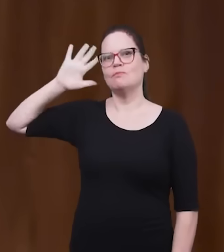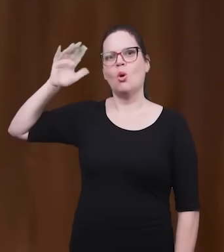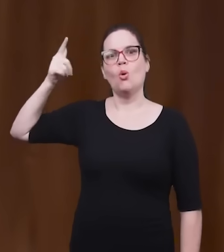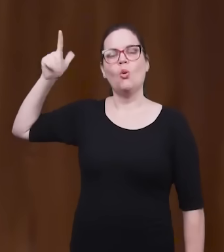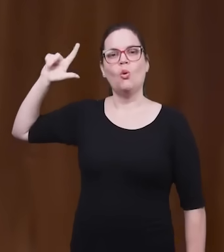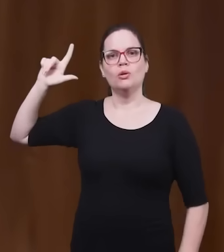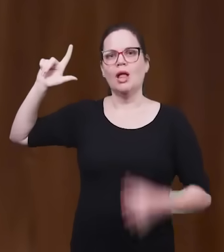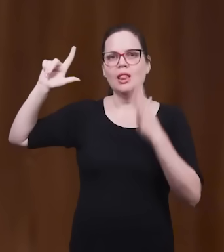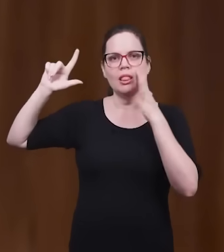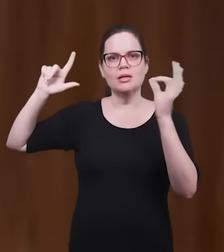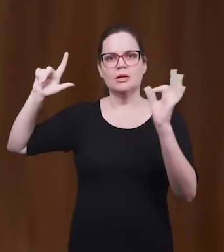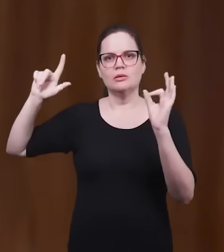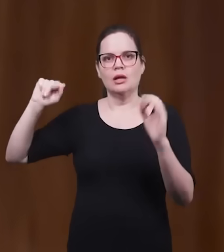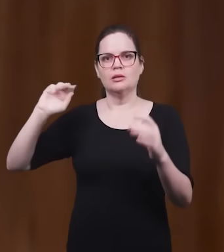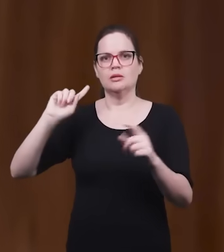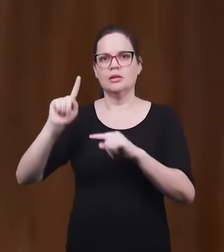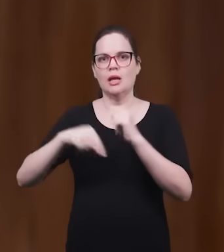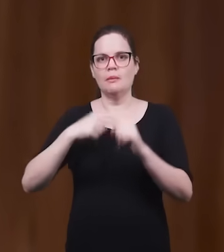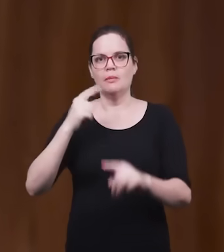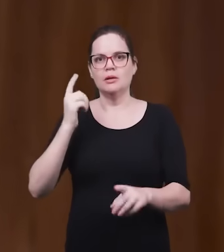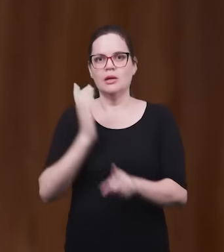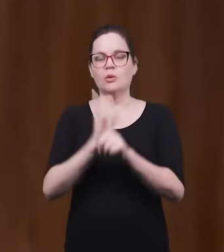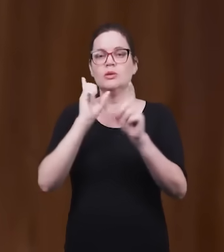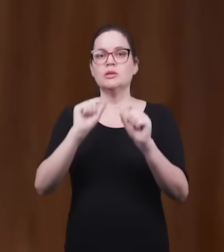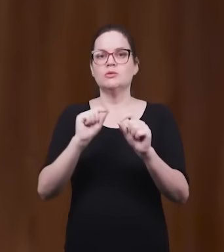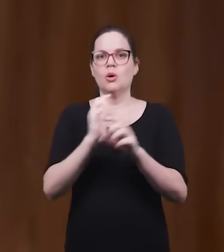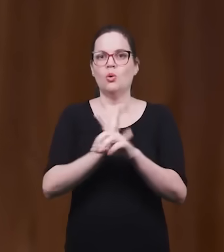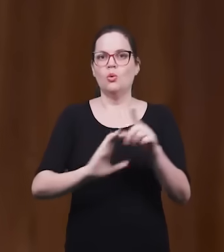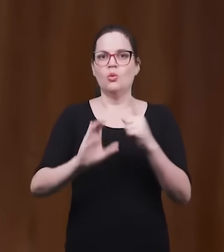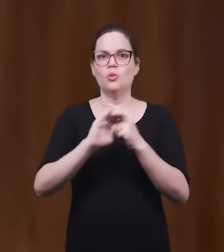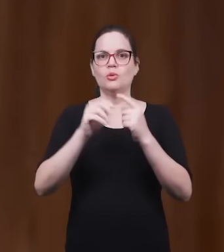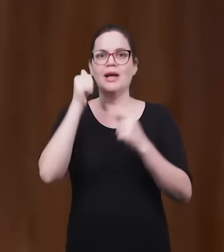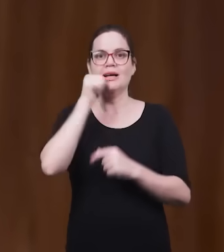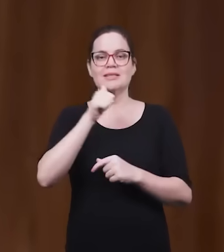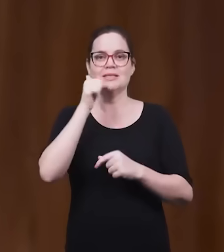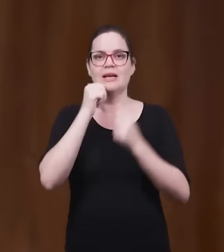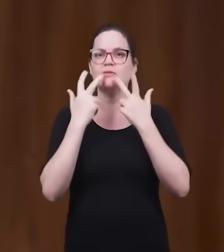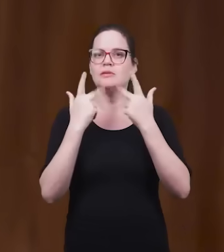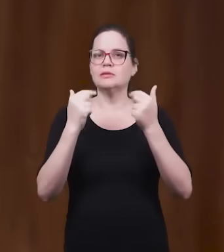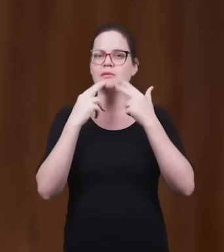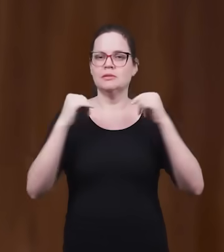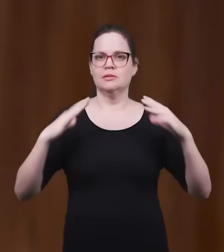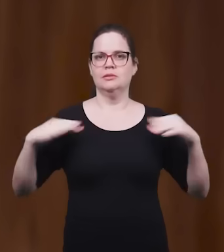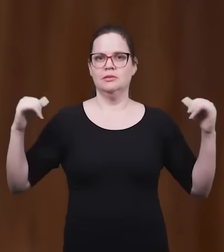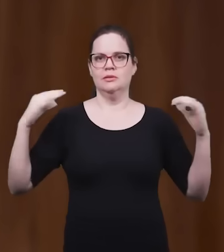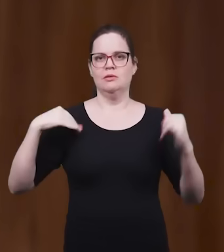de repente, quando começa o culto, uma irmã começou a falar em línguas.